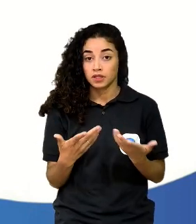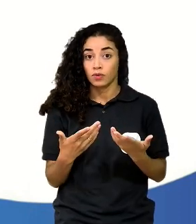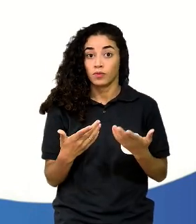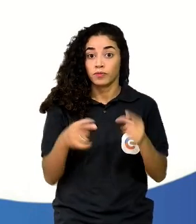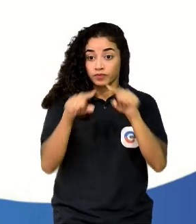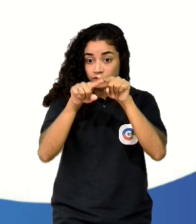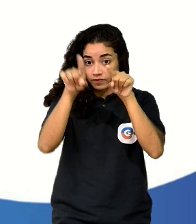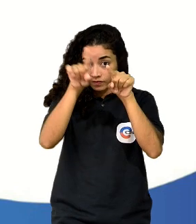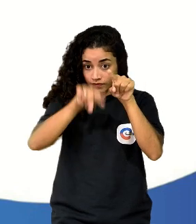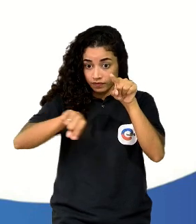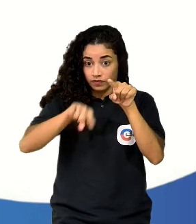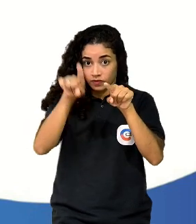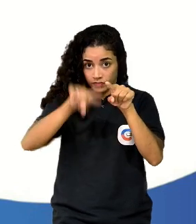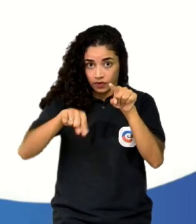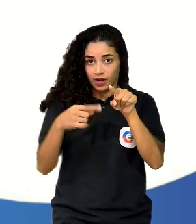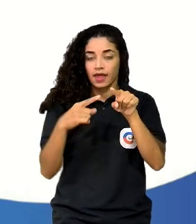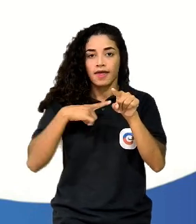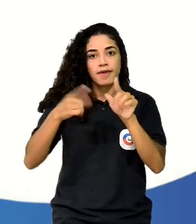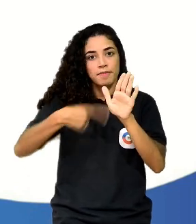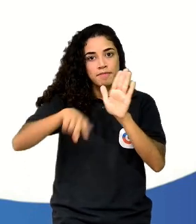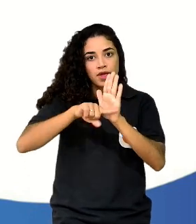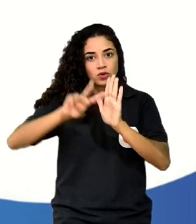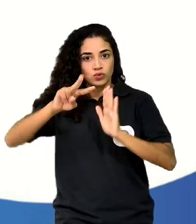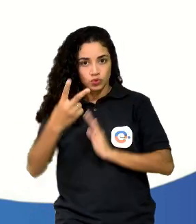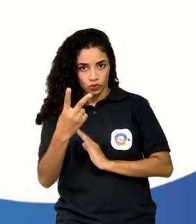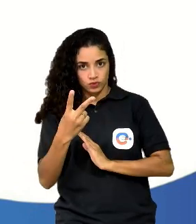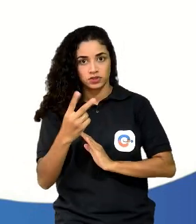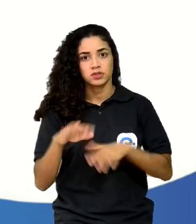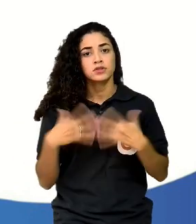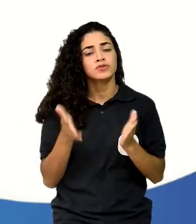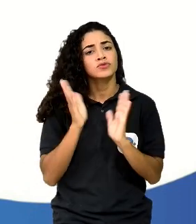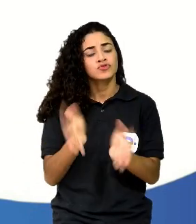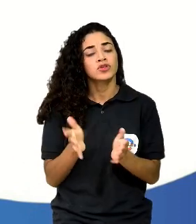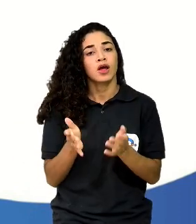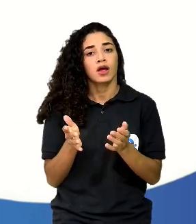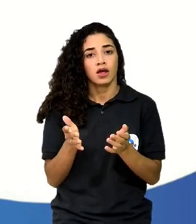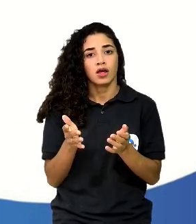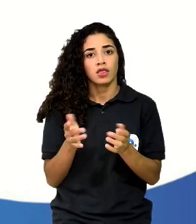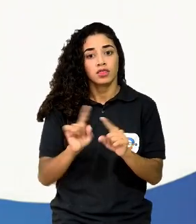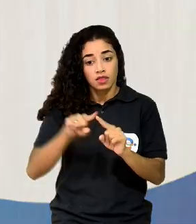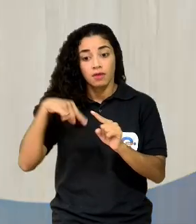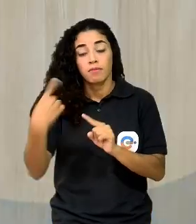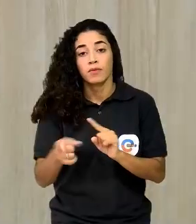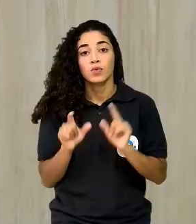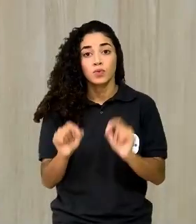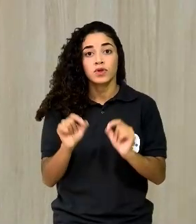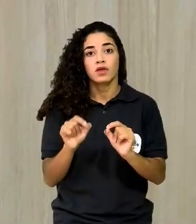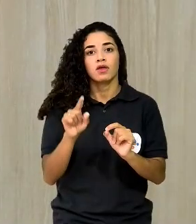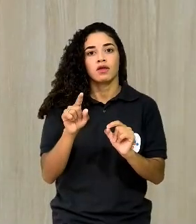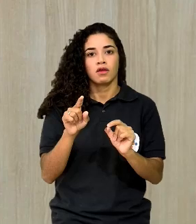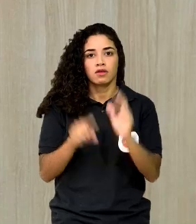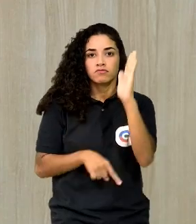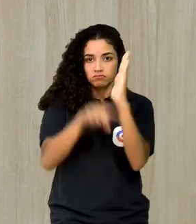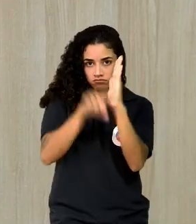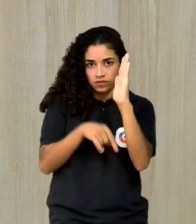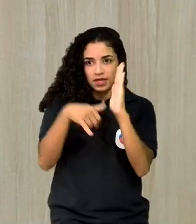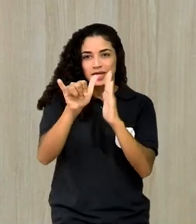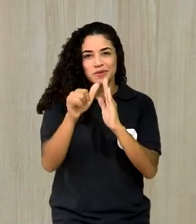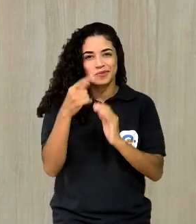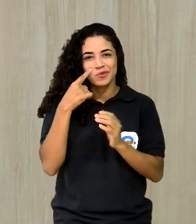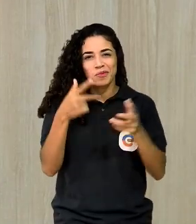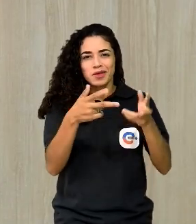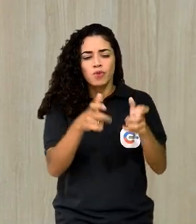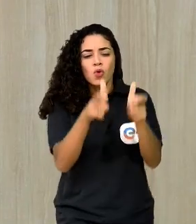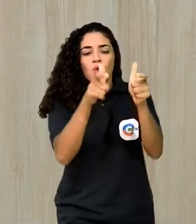é menos 2. A mesma coisa a gente vai fazer em relação a Y. Olha a posição